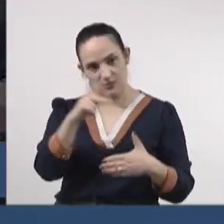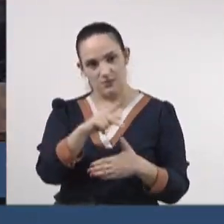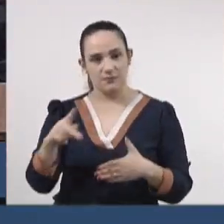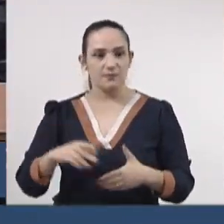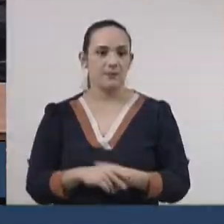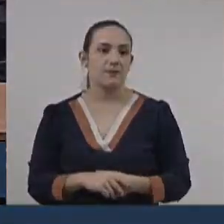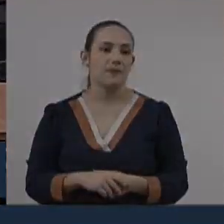obrigado